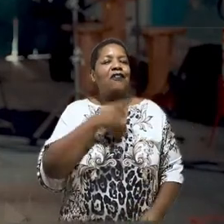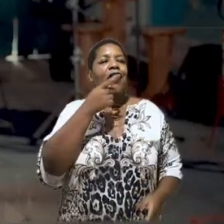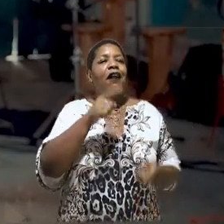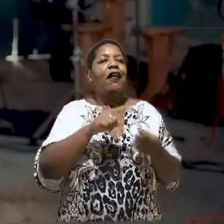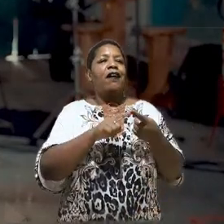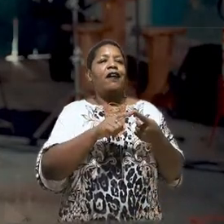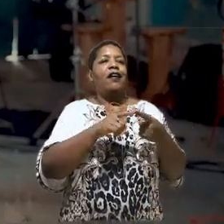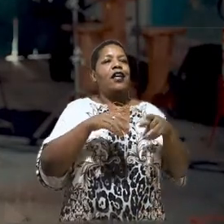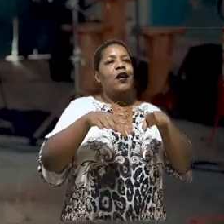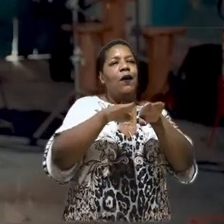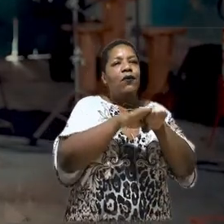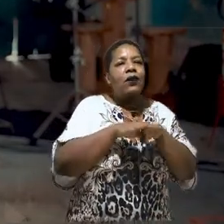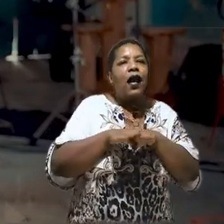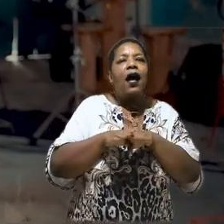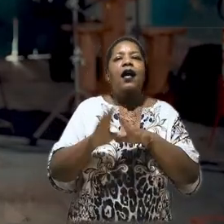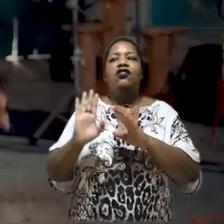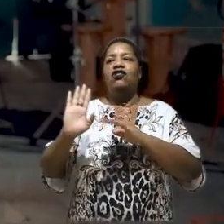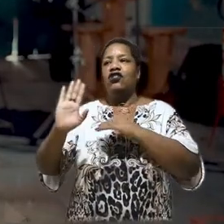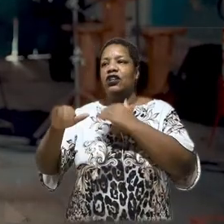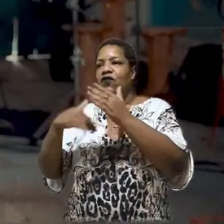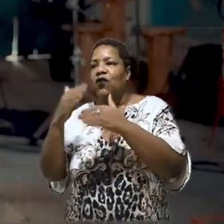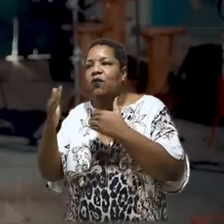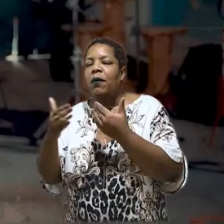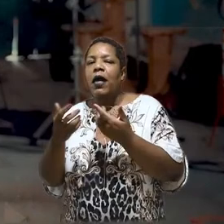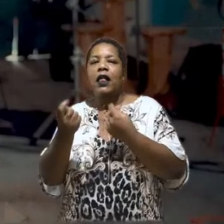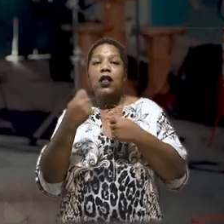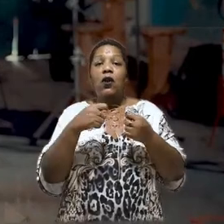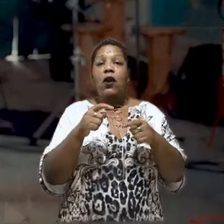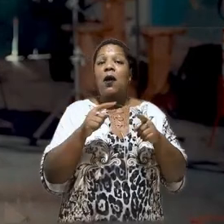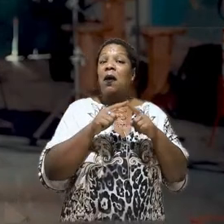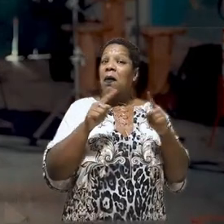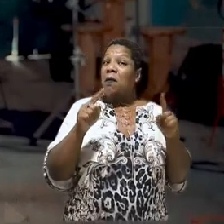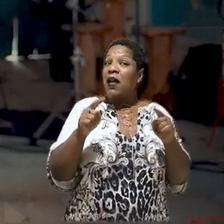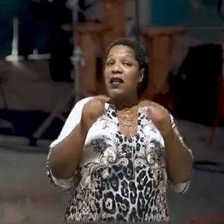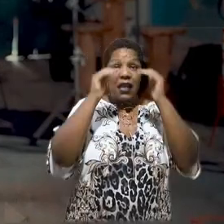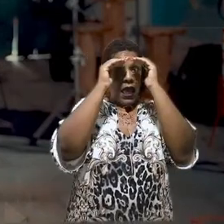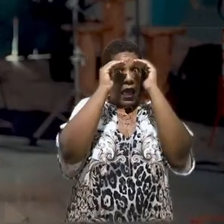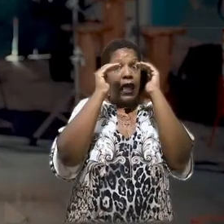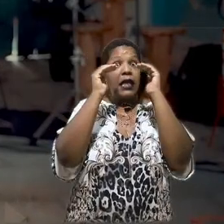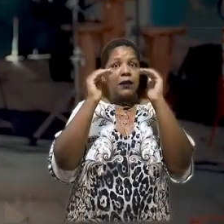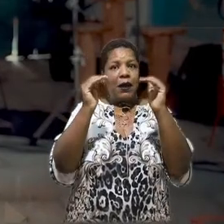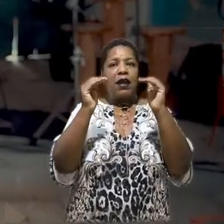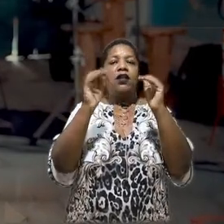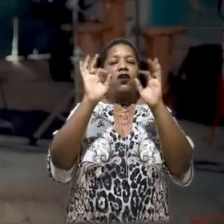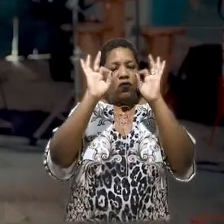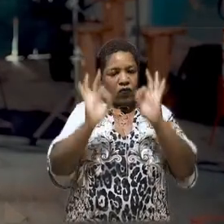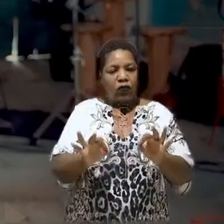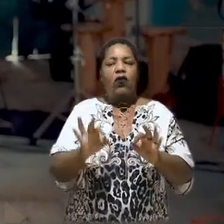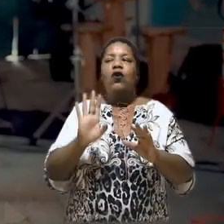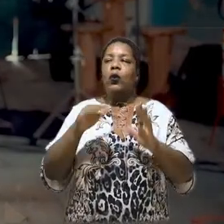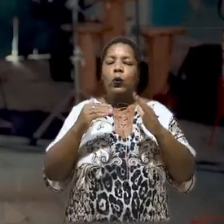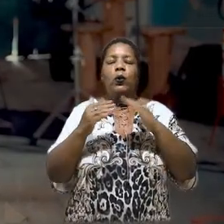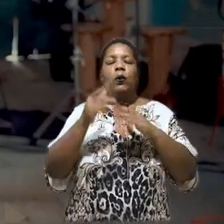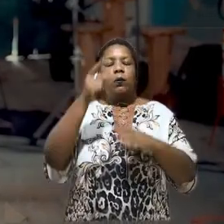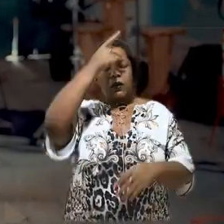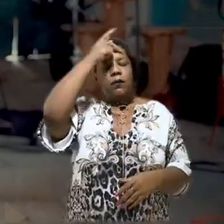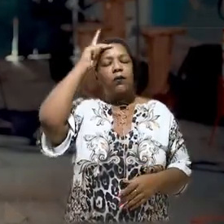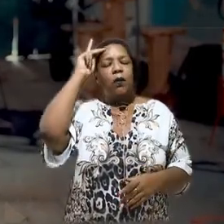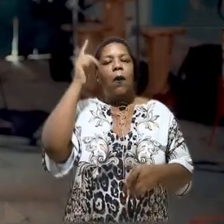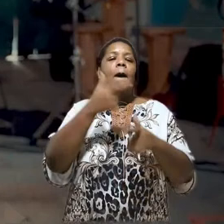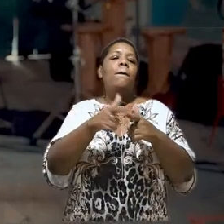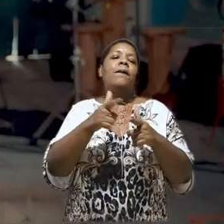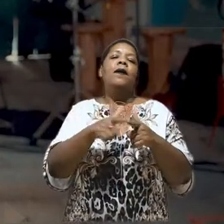falando sobre igualdade sobre desenvolvimento sobre economia mais quando o respeito Foi instaurado por isso